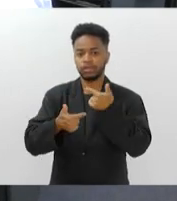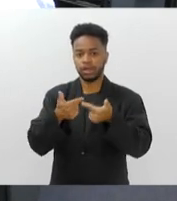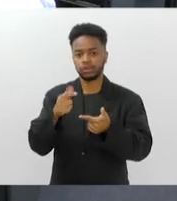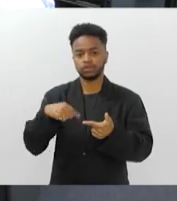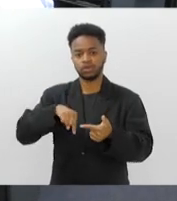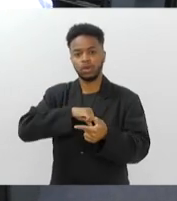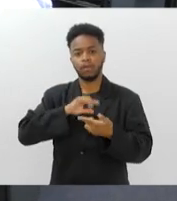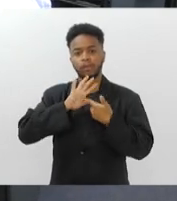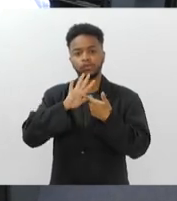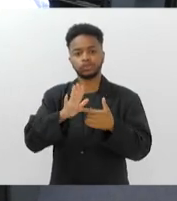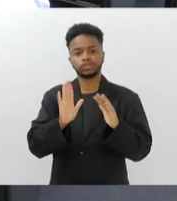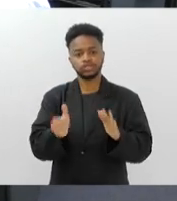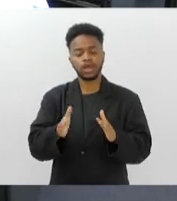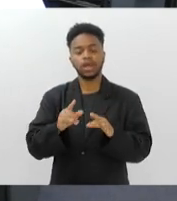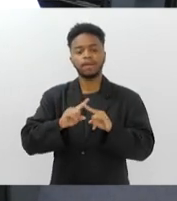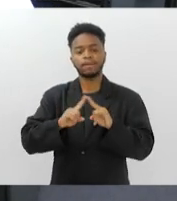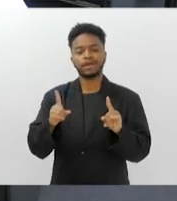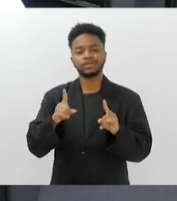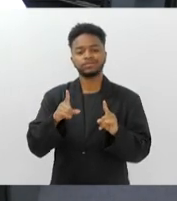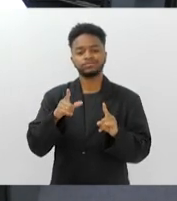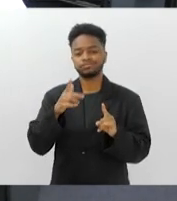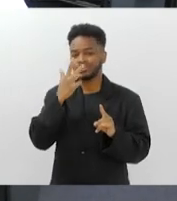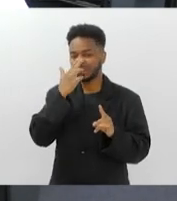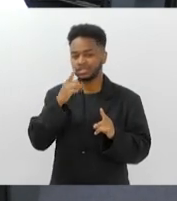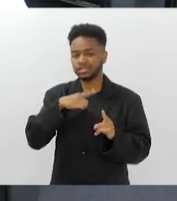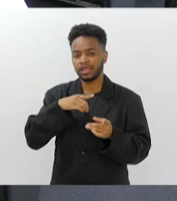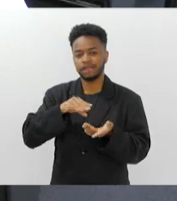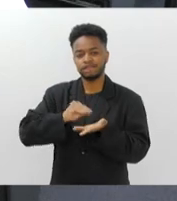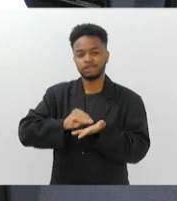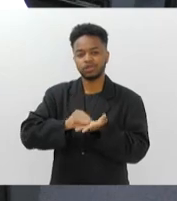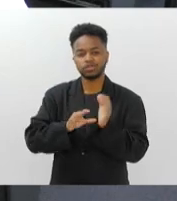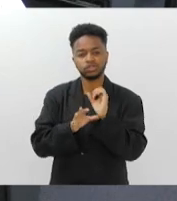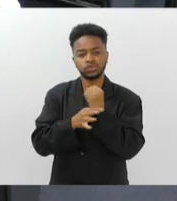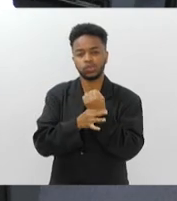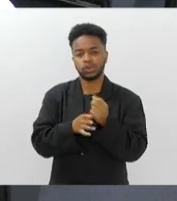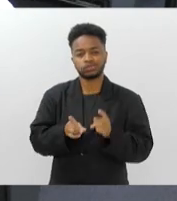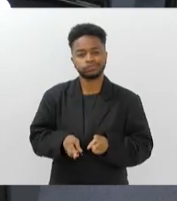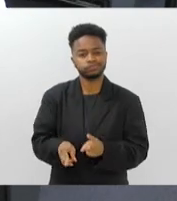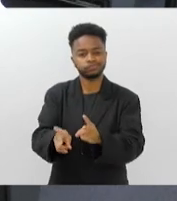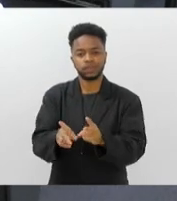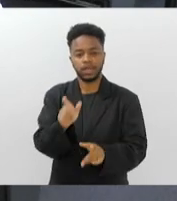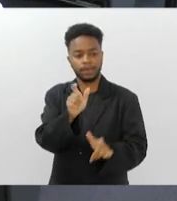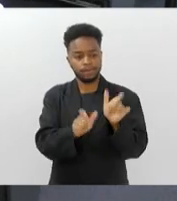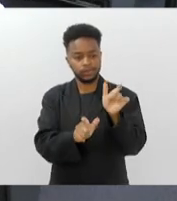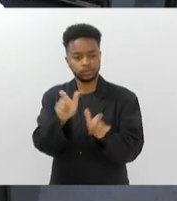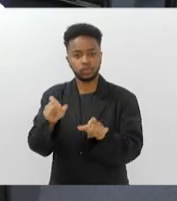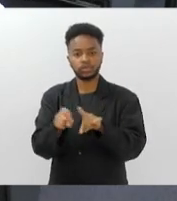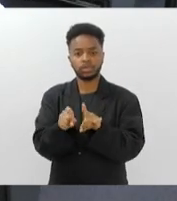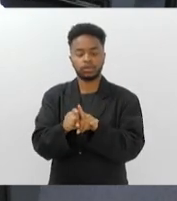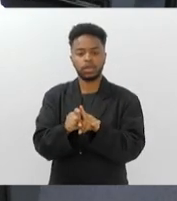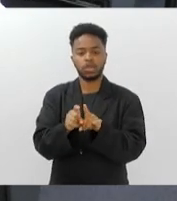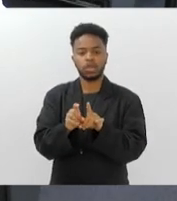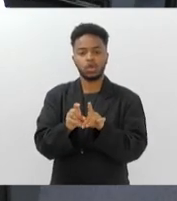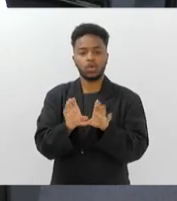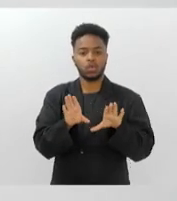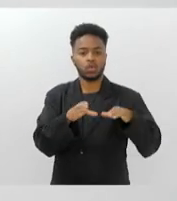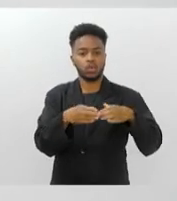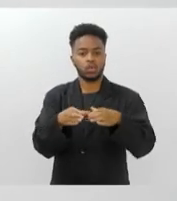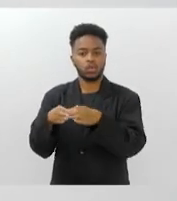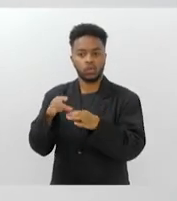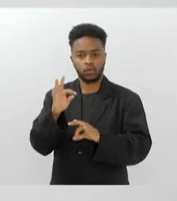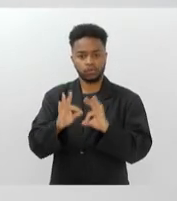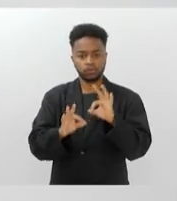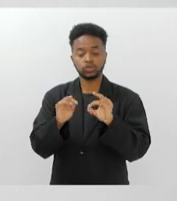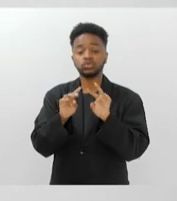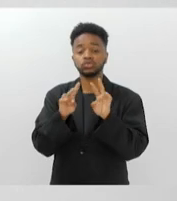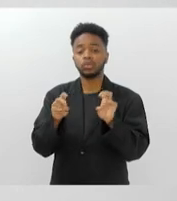aqui mas existe uma insegurança permanente dessas pessoas dessas Organizações e de associações em relação ao